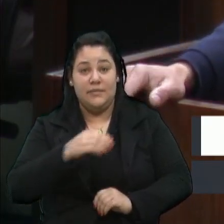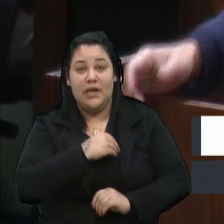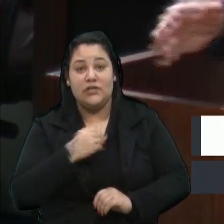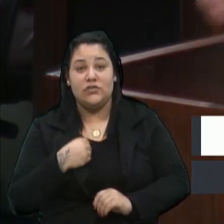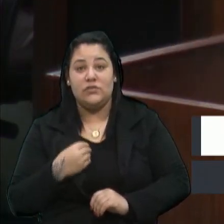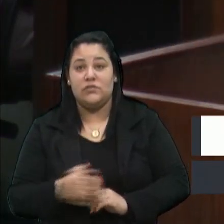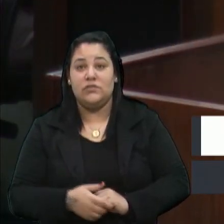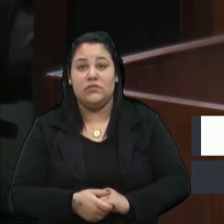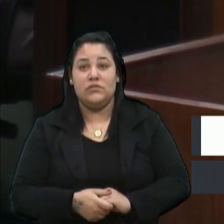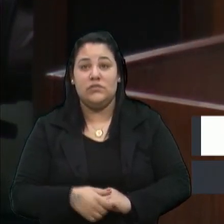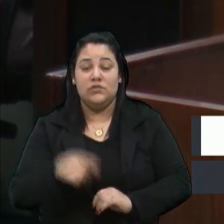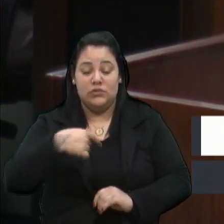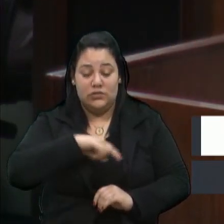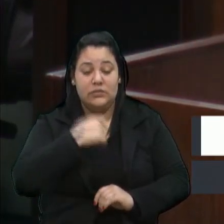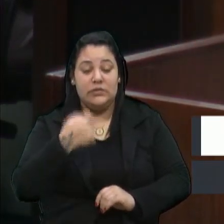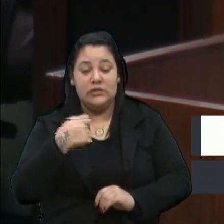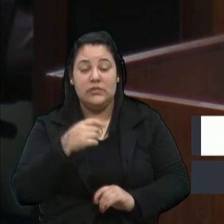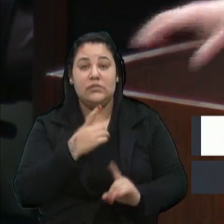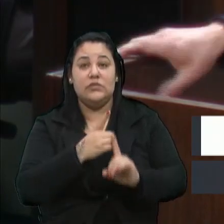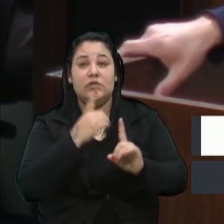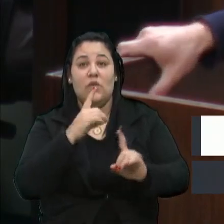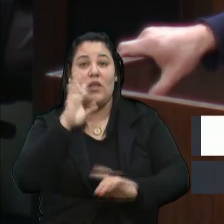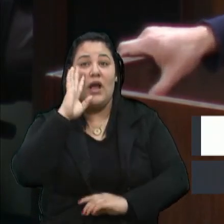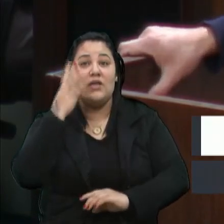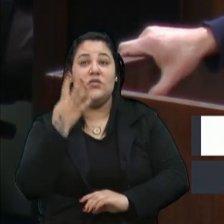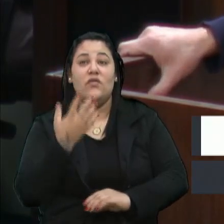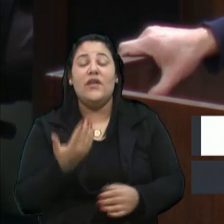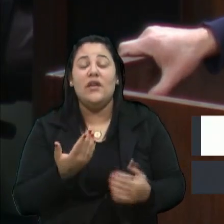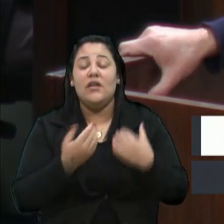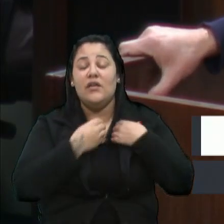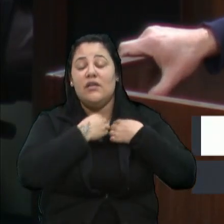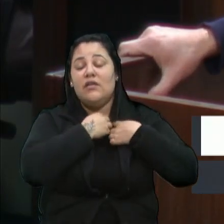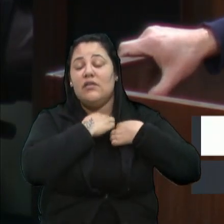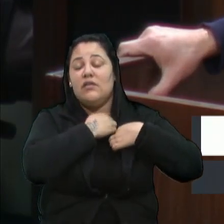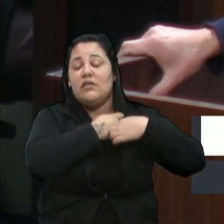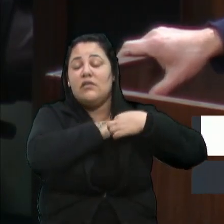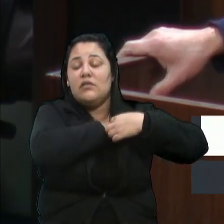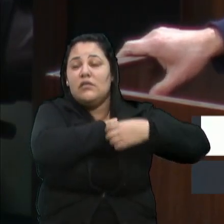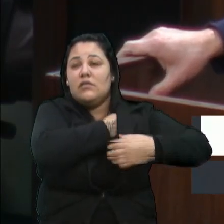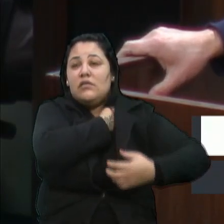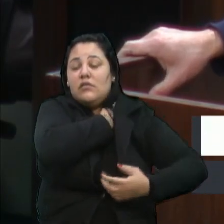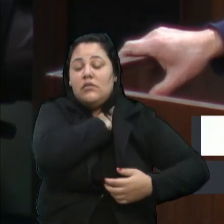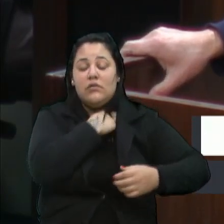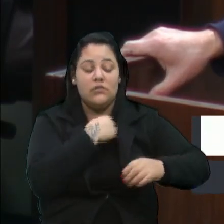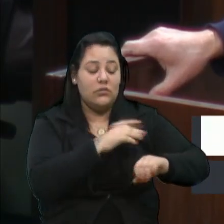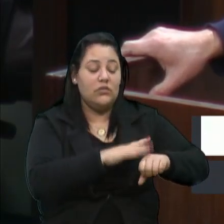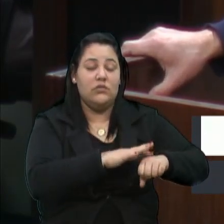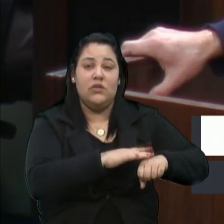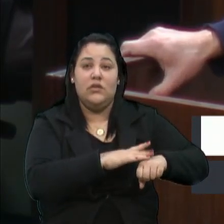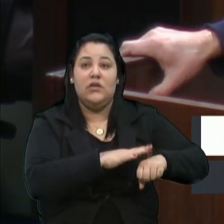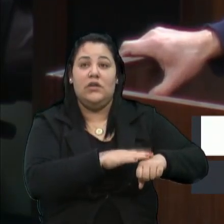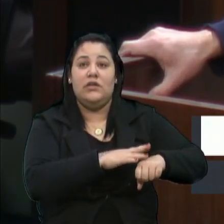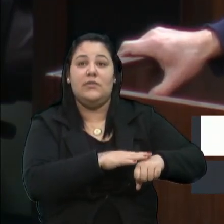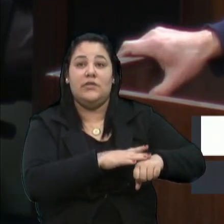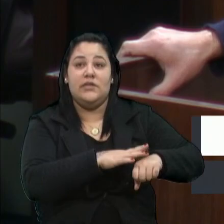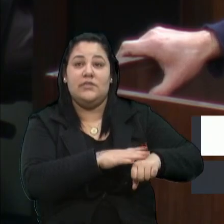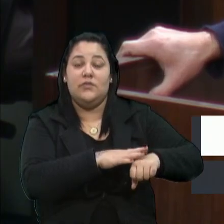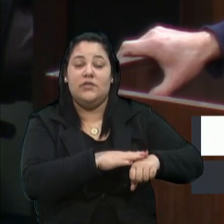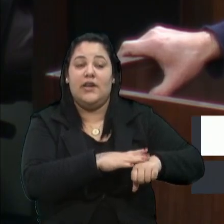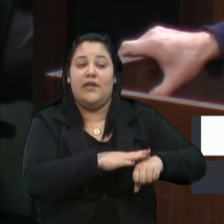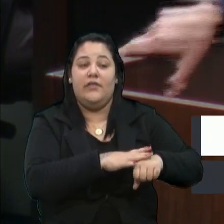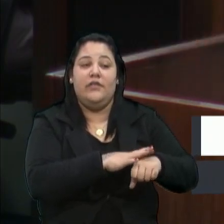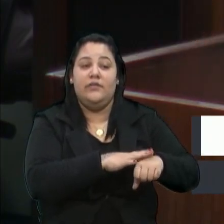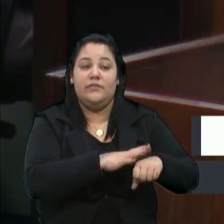não nós temos que achar uma solução por definitivo doença é coisa